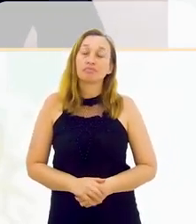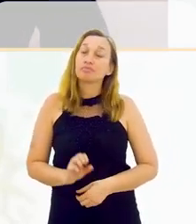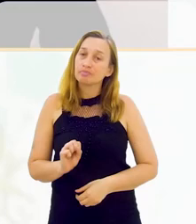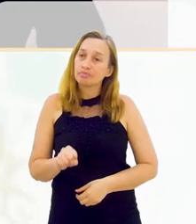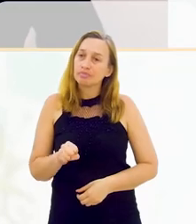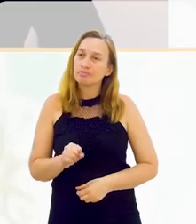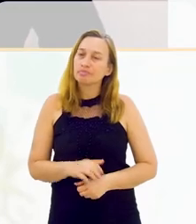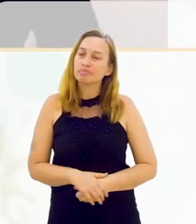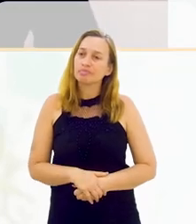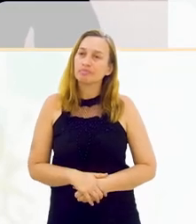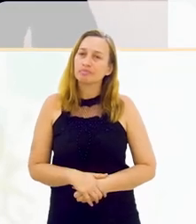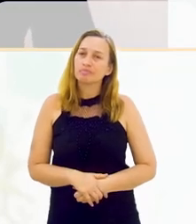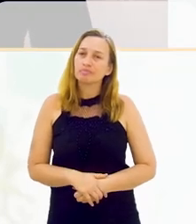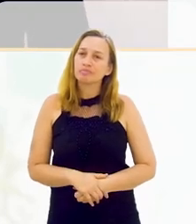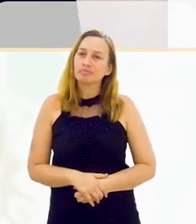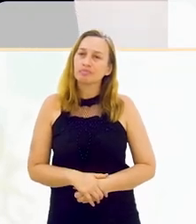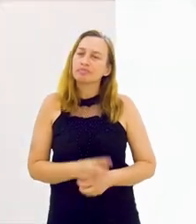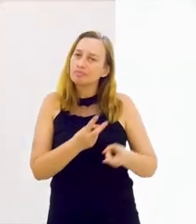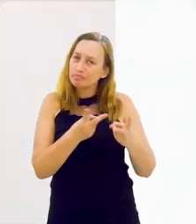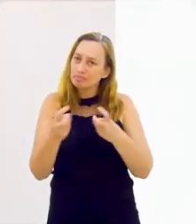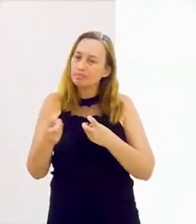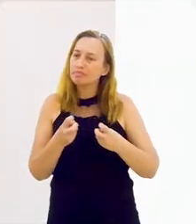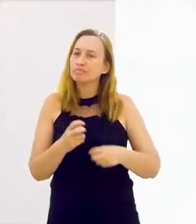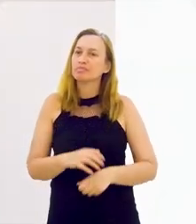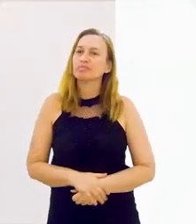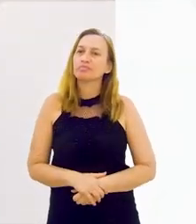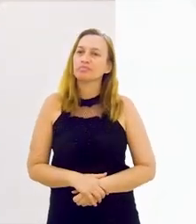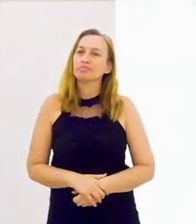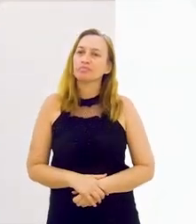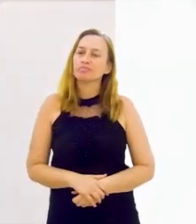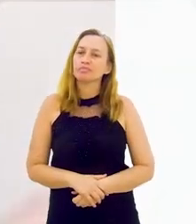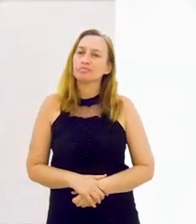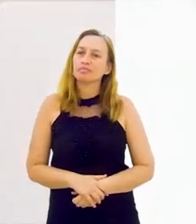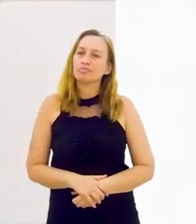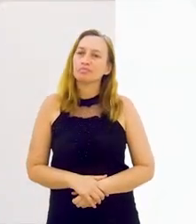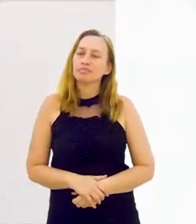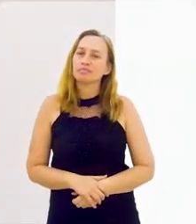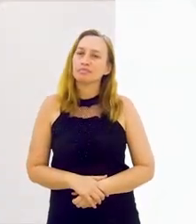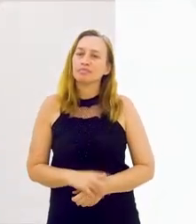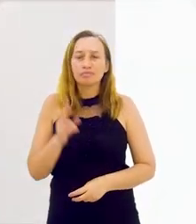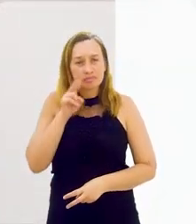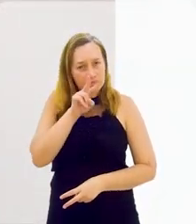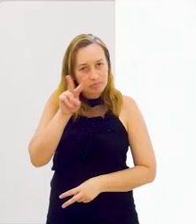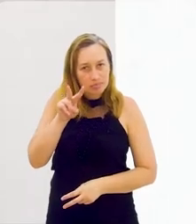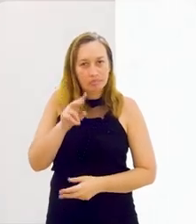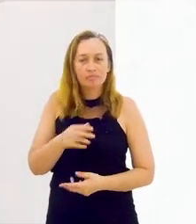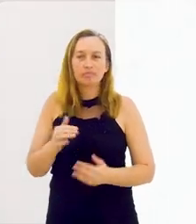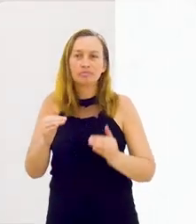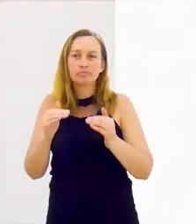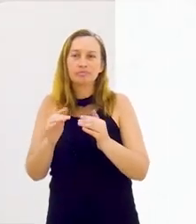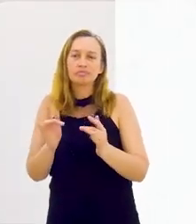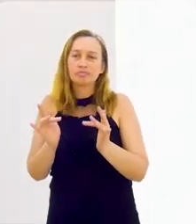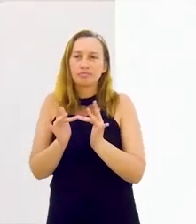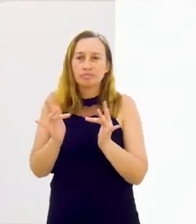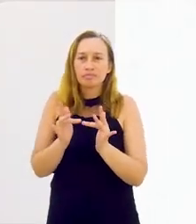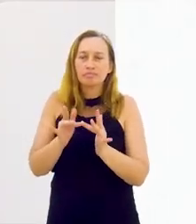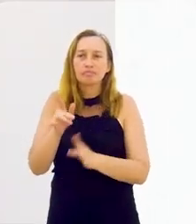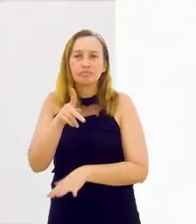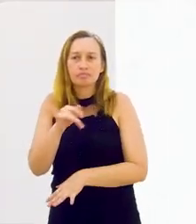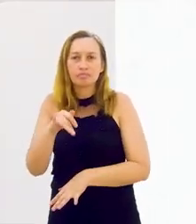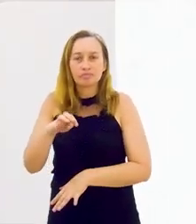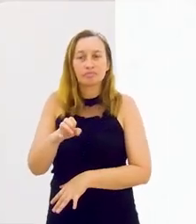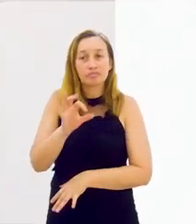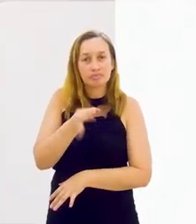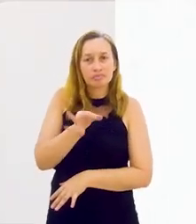pisar. É. E você percebe, é nisso, né? Eu que acompanho as crianças, a gente vê, né? A gente também tem contato